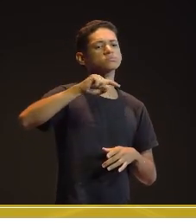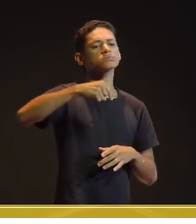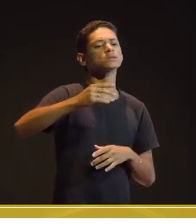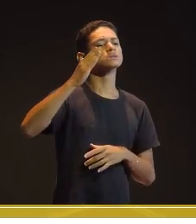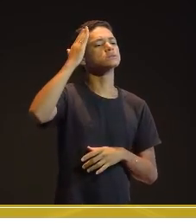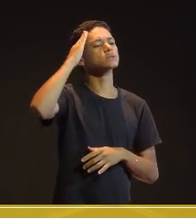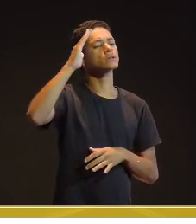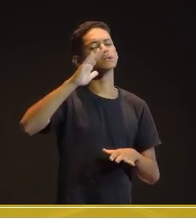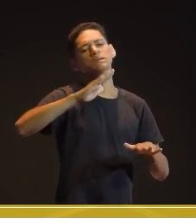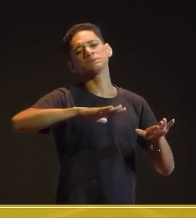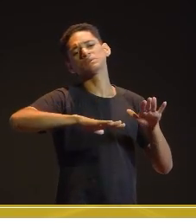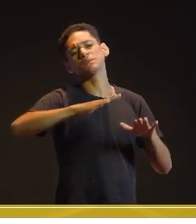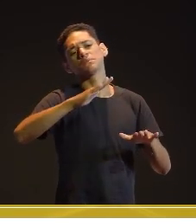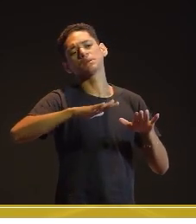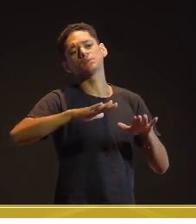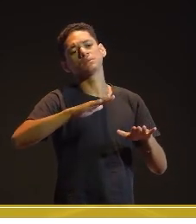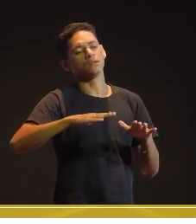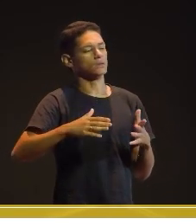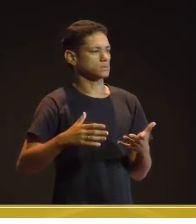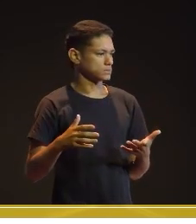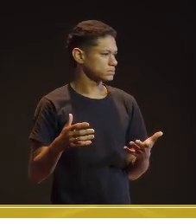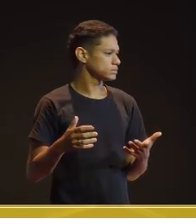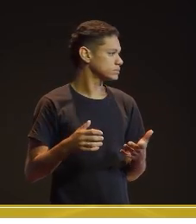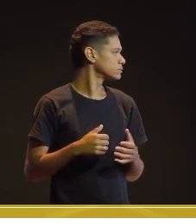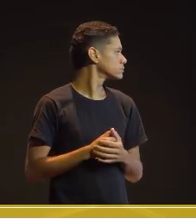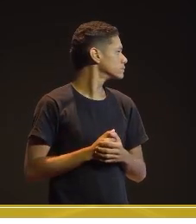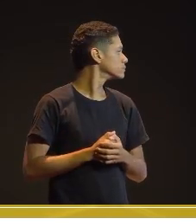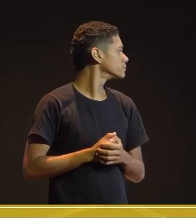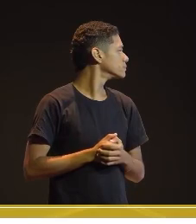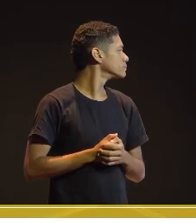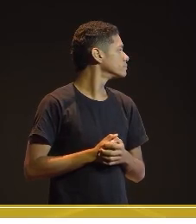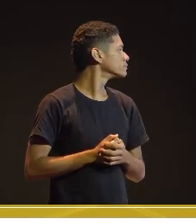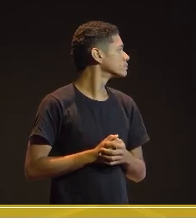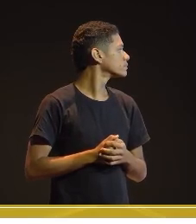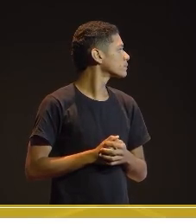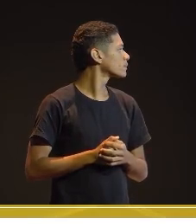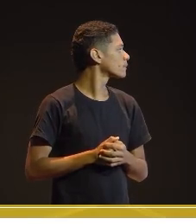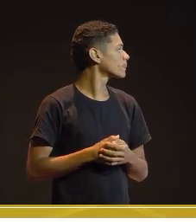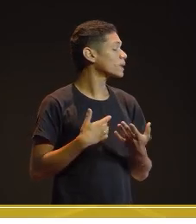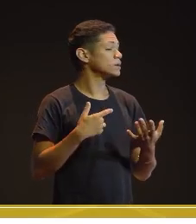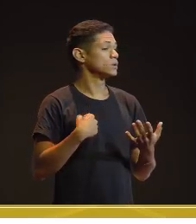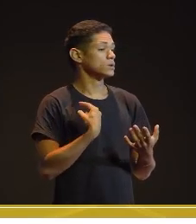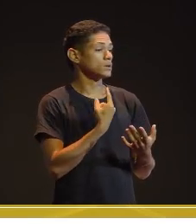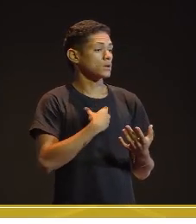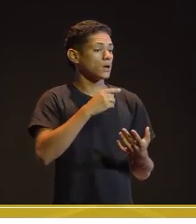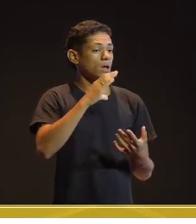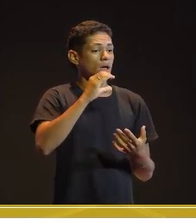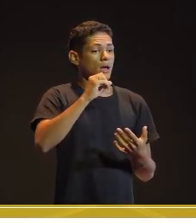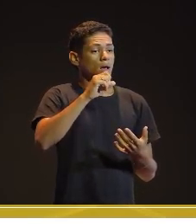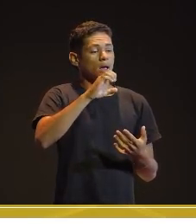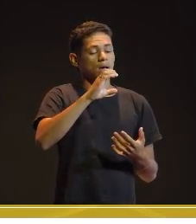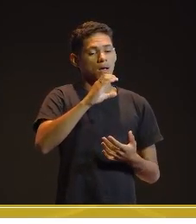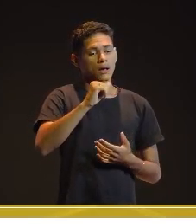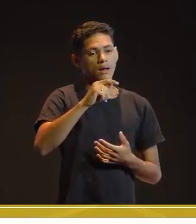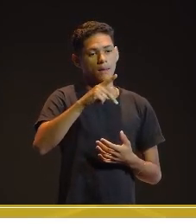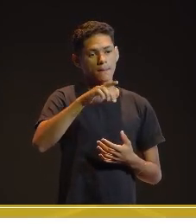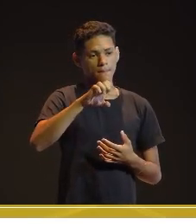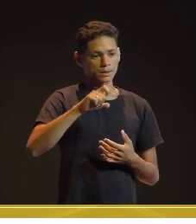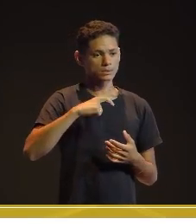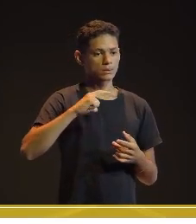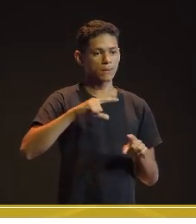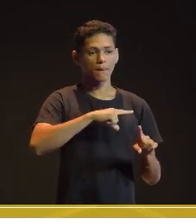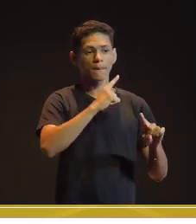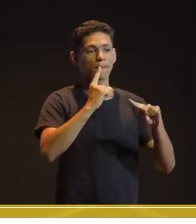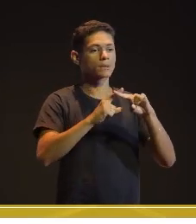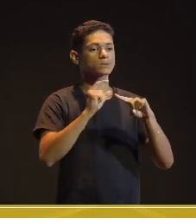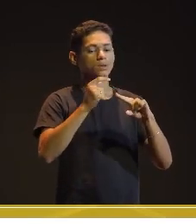isso, independente das dificuldades regulatórias. Perfeito? Então, o custo nivelado eu somo meu CAPEX mais OPEX e divido pelo quê,